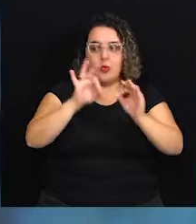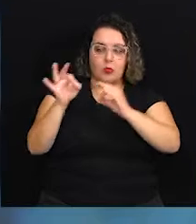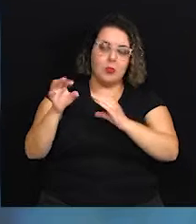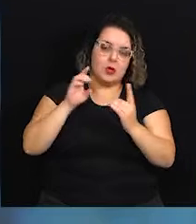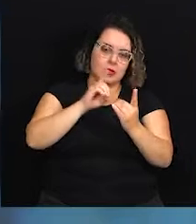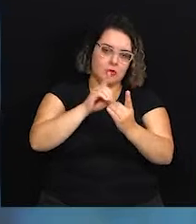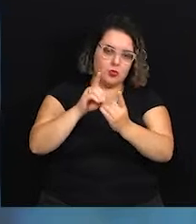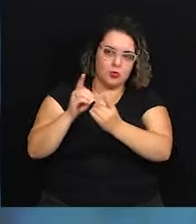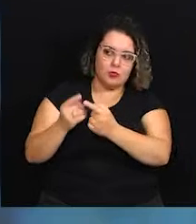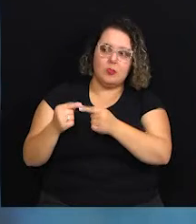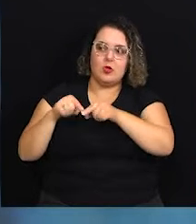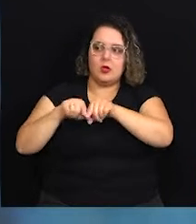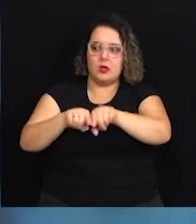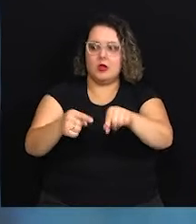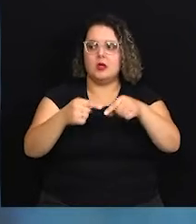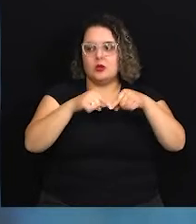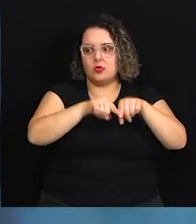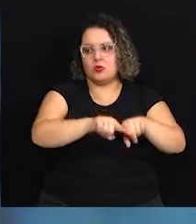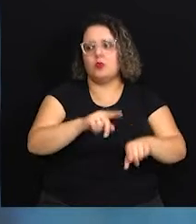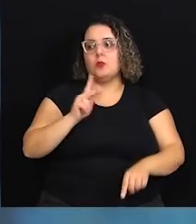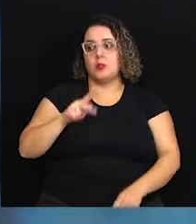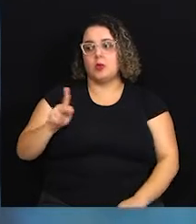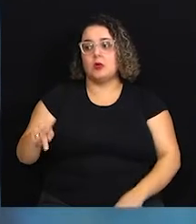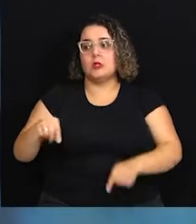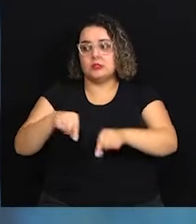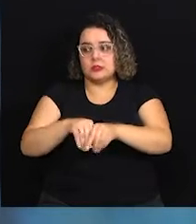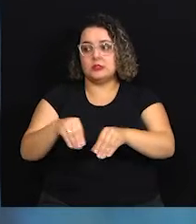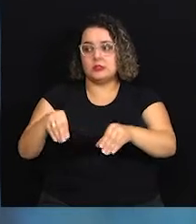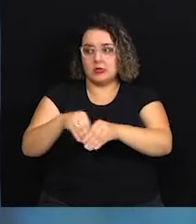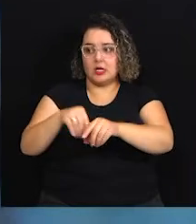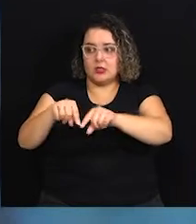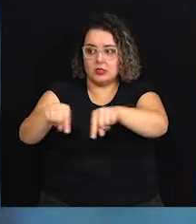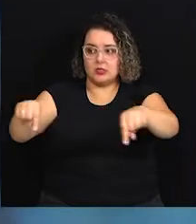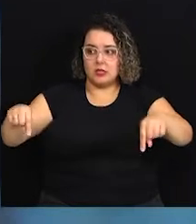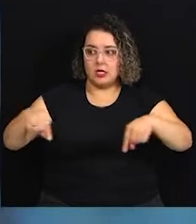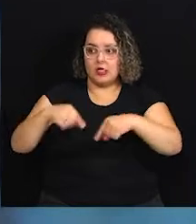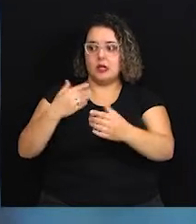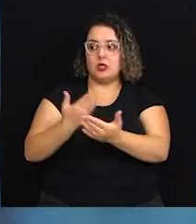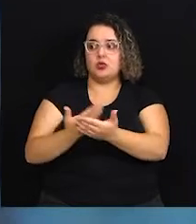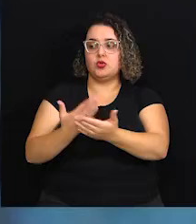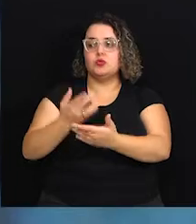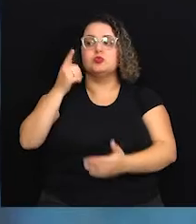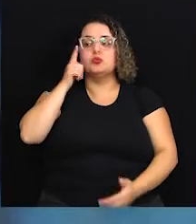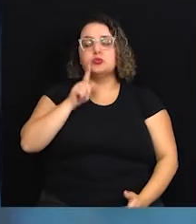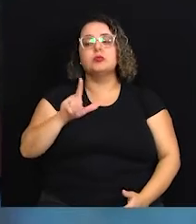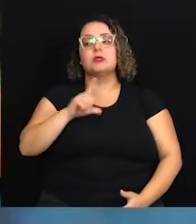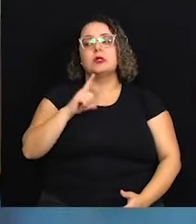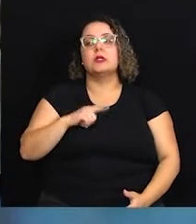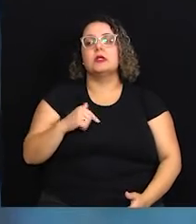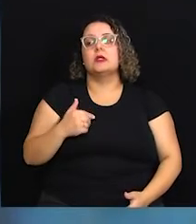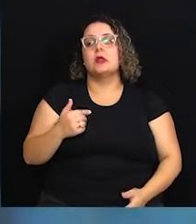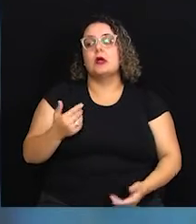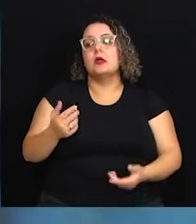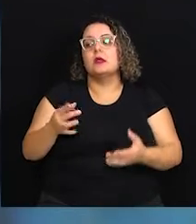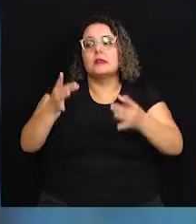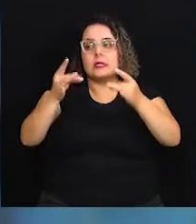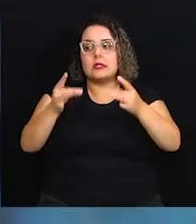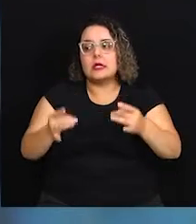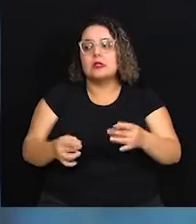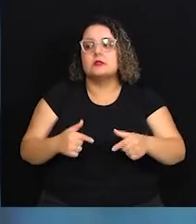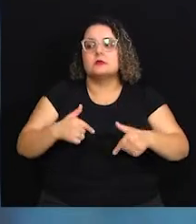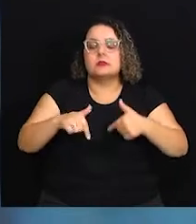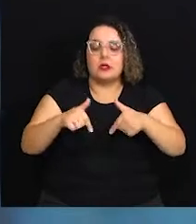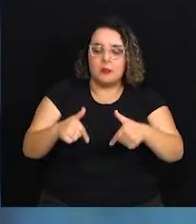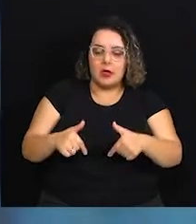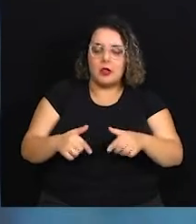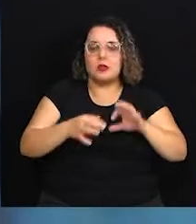gente formar essa parceria, para que essa professora, dentro da sala de aula, consiga ter elementos para trabalhar com essa criança dentro daquele contexto, que é